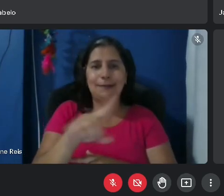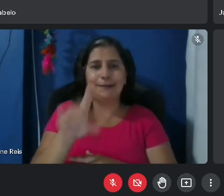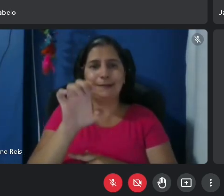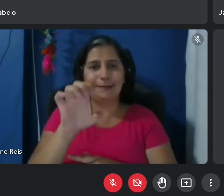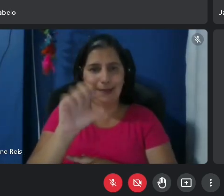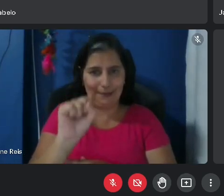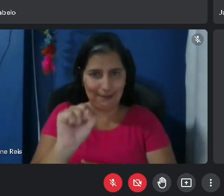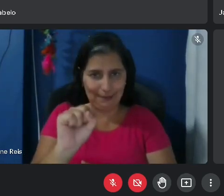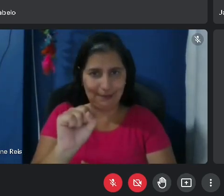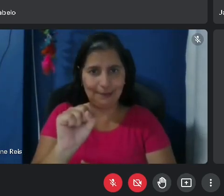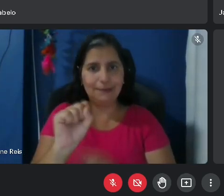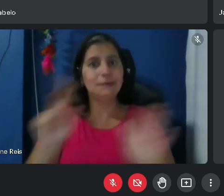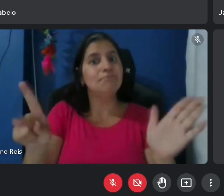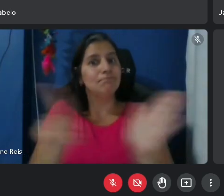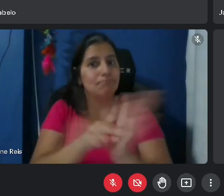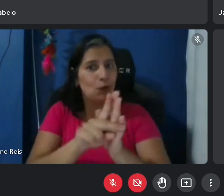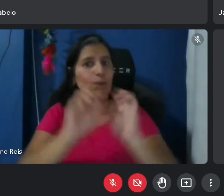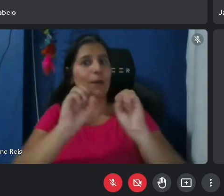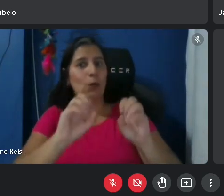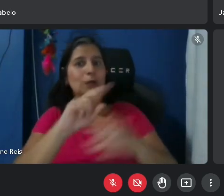diretrizes